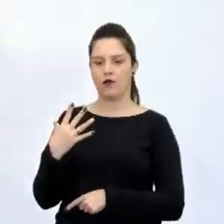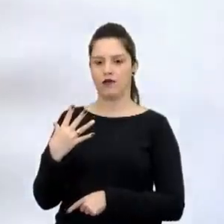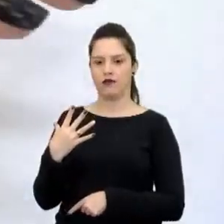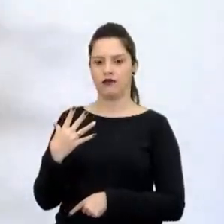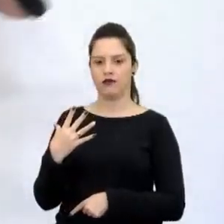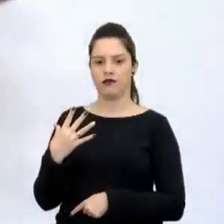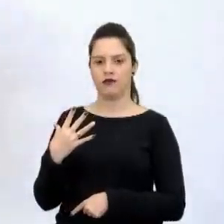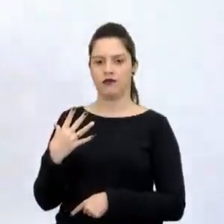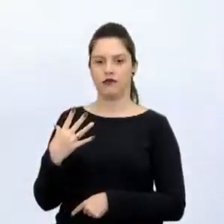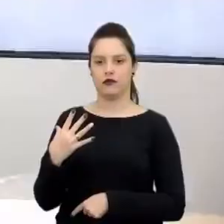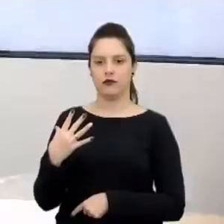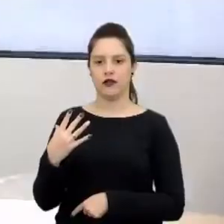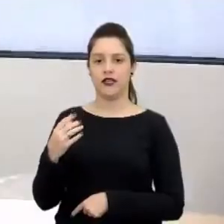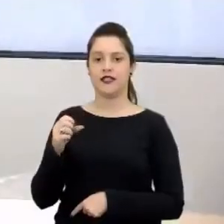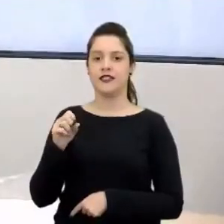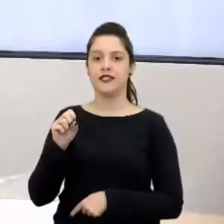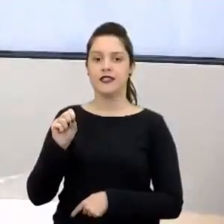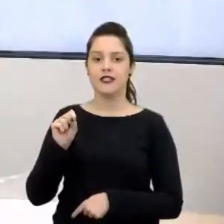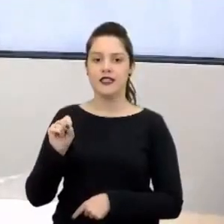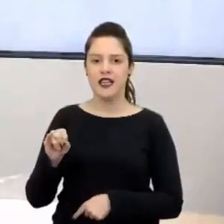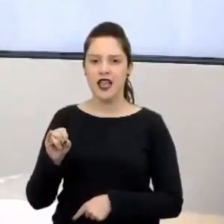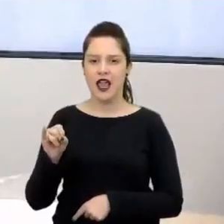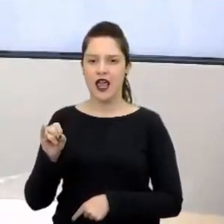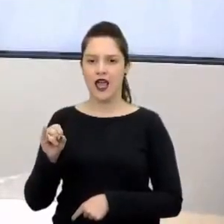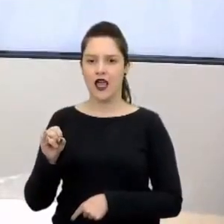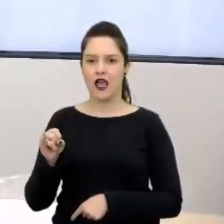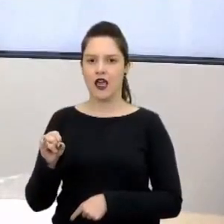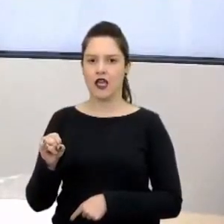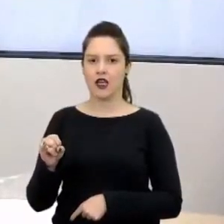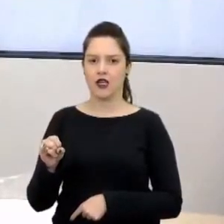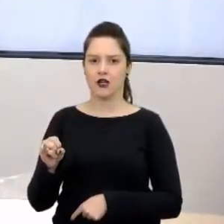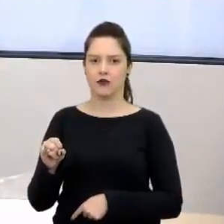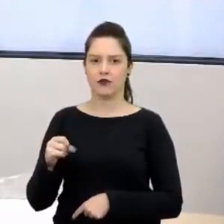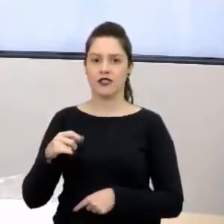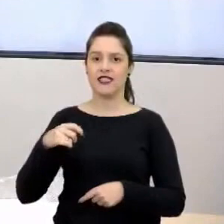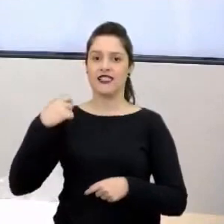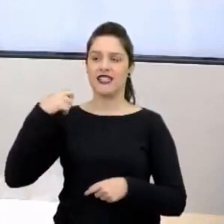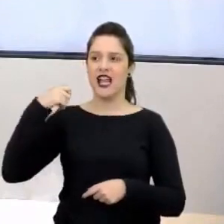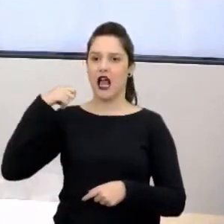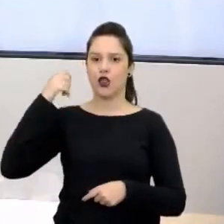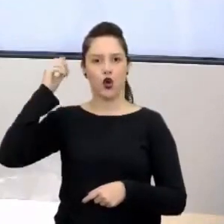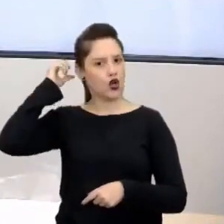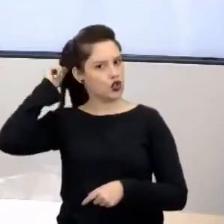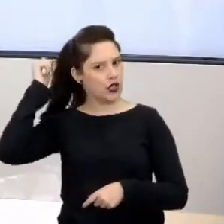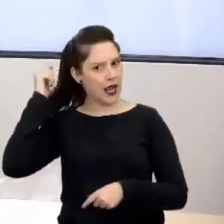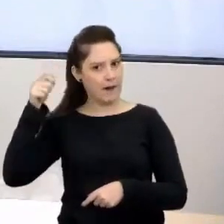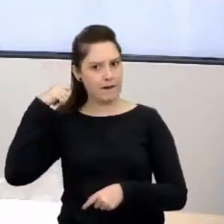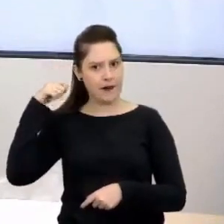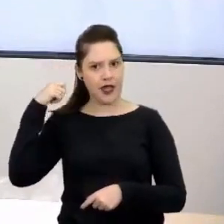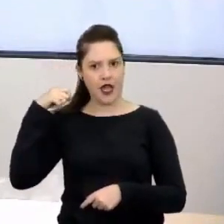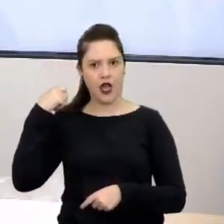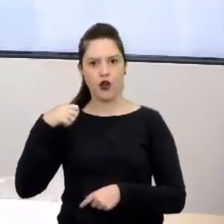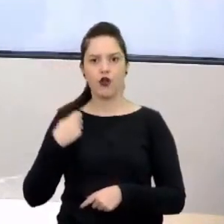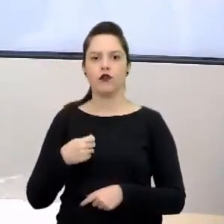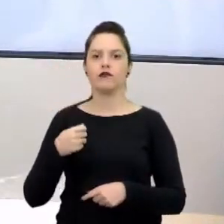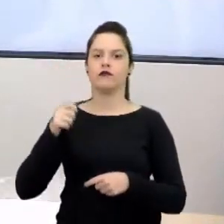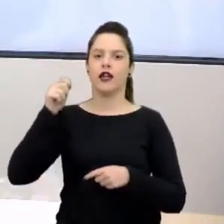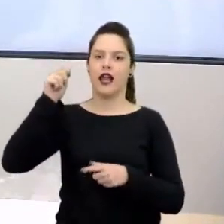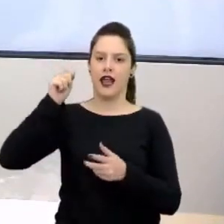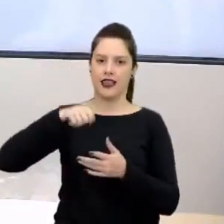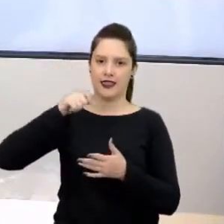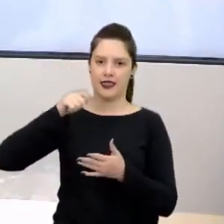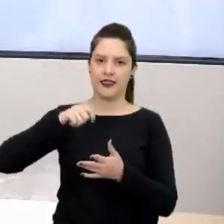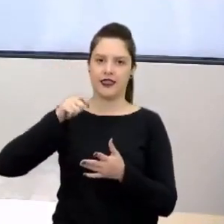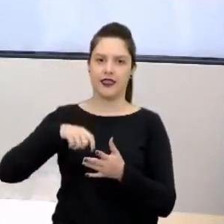a ele escorregar melhor é você pegar um secador de cabelo, aquece a cerda e amassa ela para ela